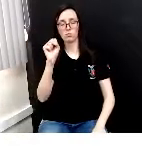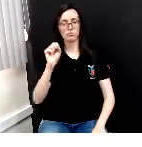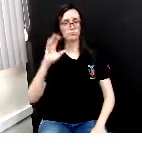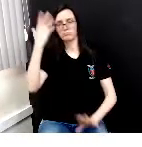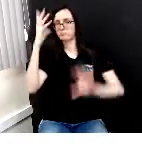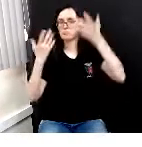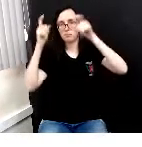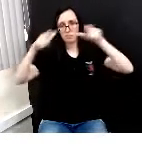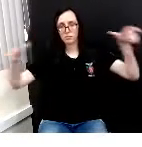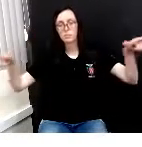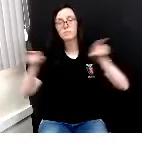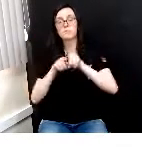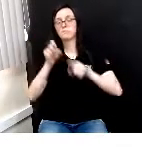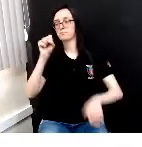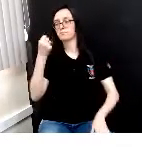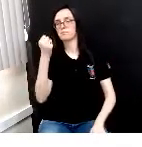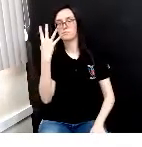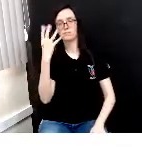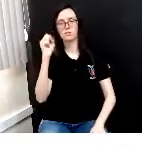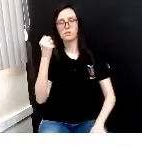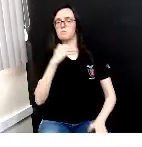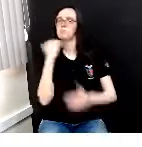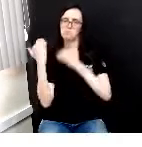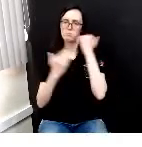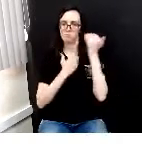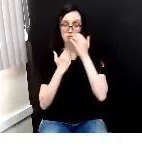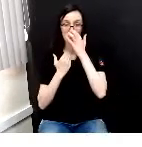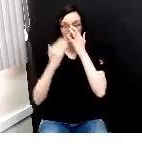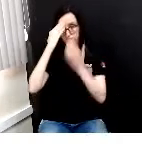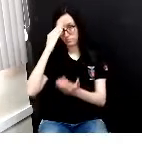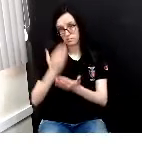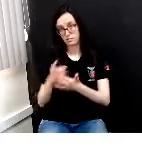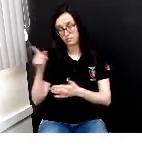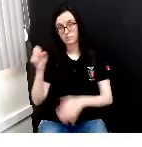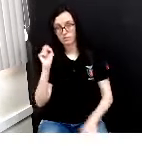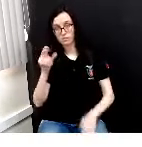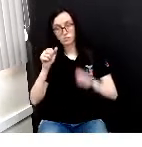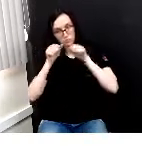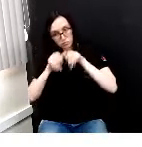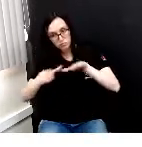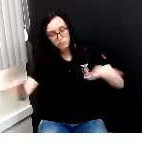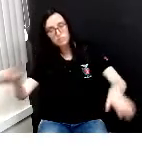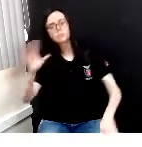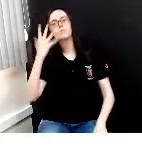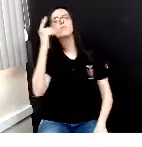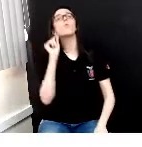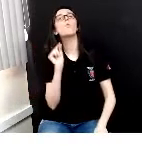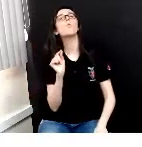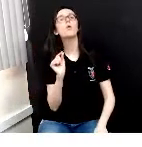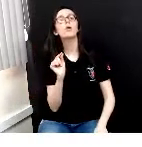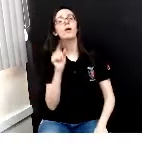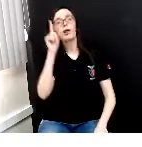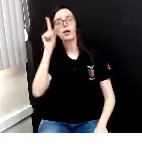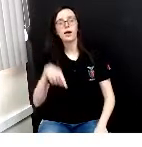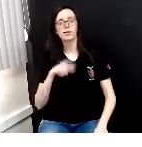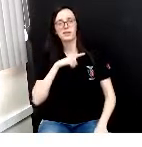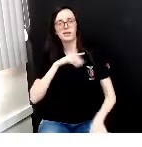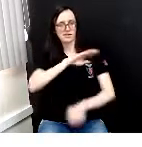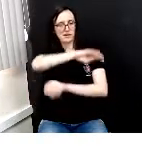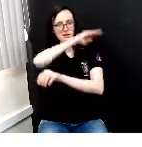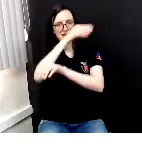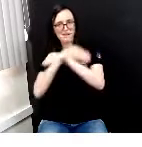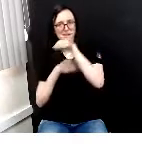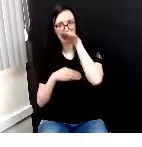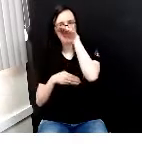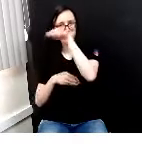e 848 óbitos. Acredita-se que a transmissão tem ocorrido a partir de camelos e,